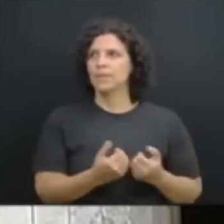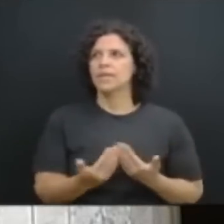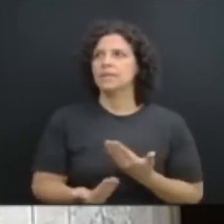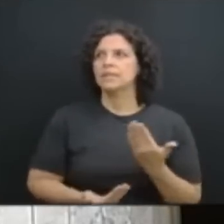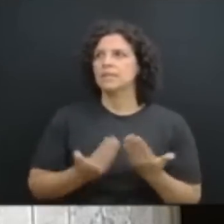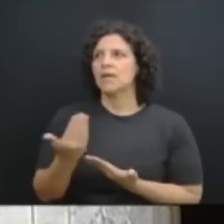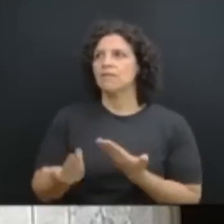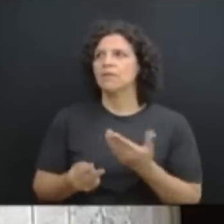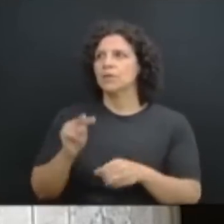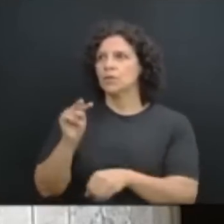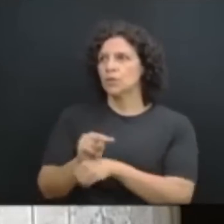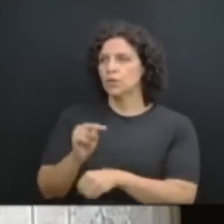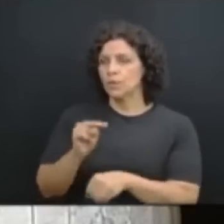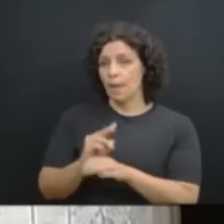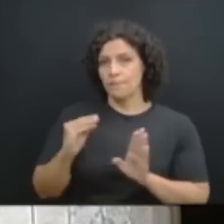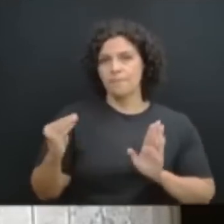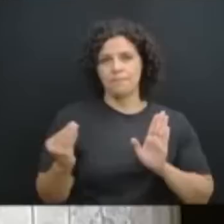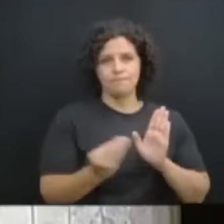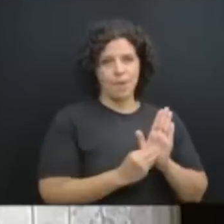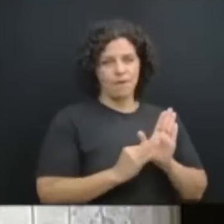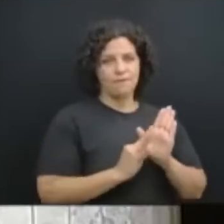e proteger.